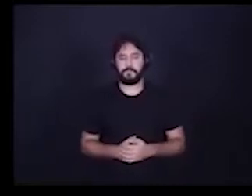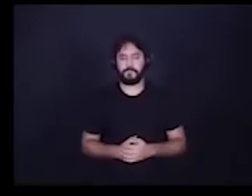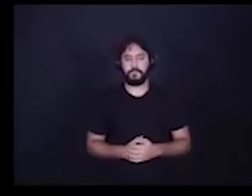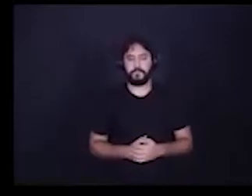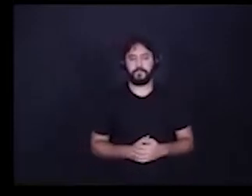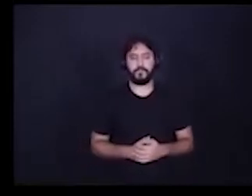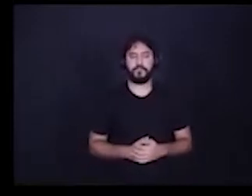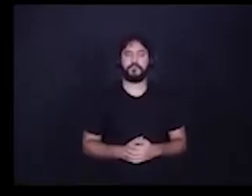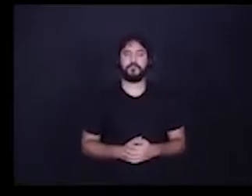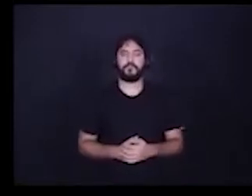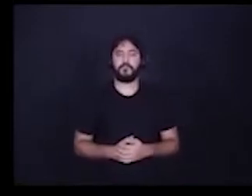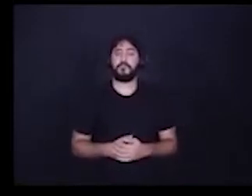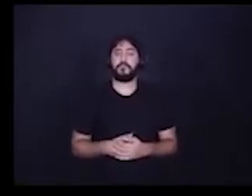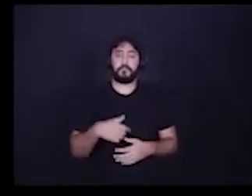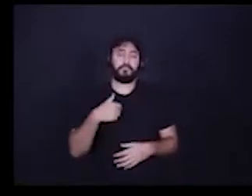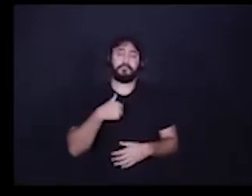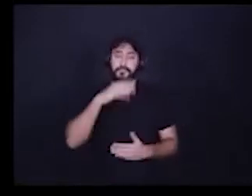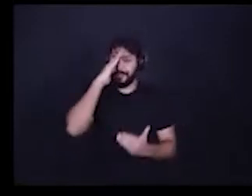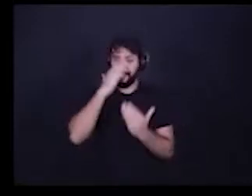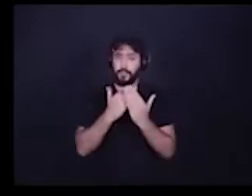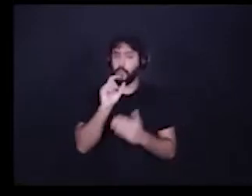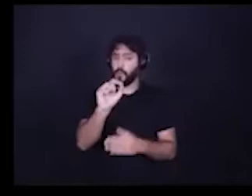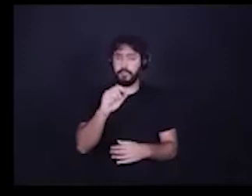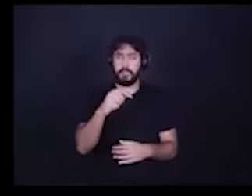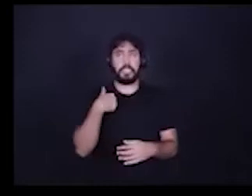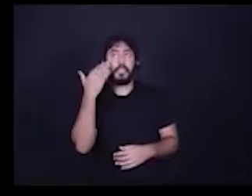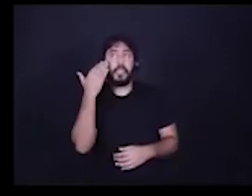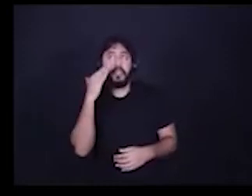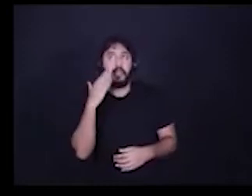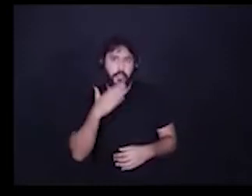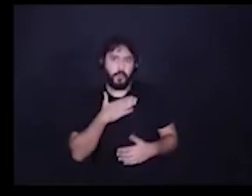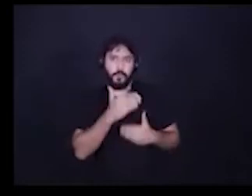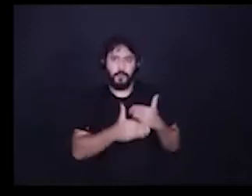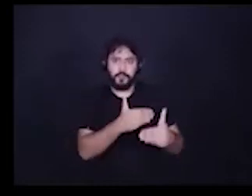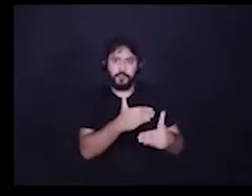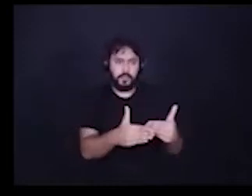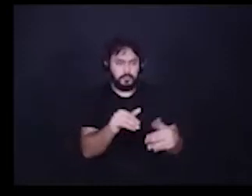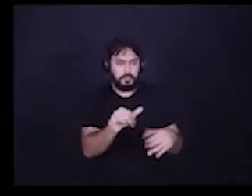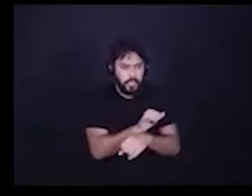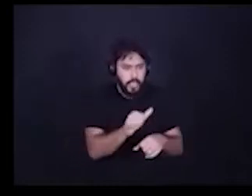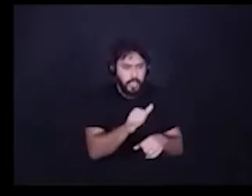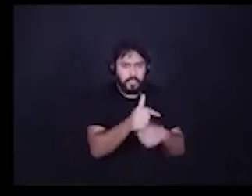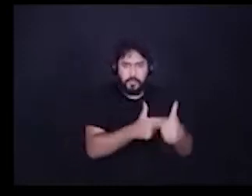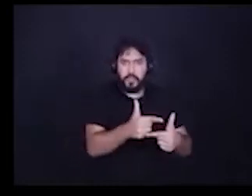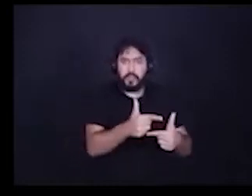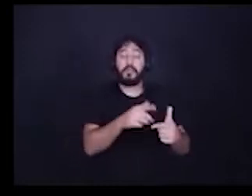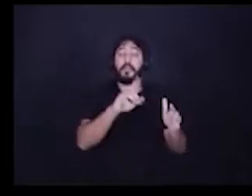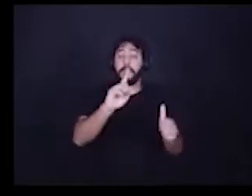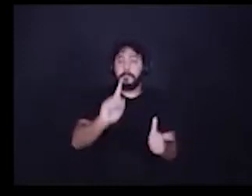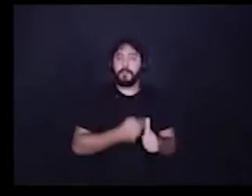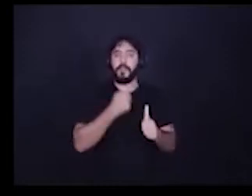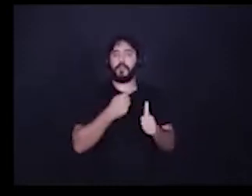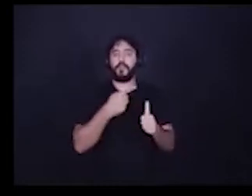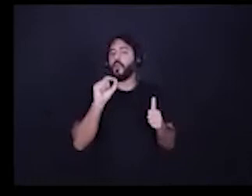Eu acho que entender o meu processo e a maneira com a qual eu olho para o design parte, primeiro, dessa ideia fundamental, que é o entendimento que eu tenho